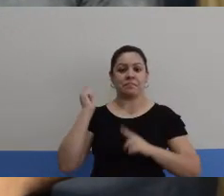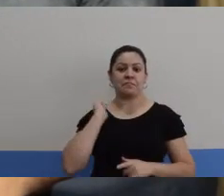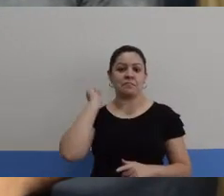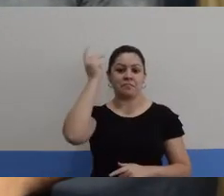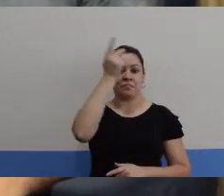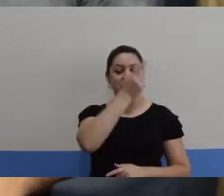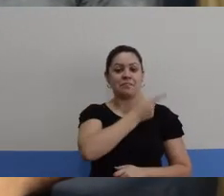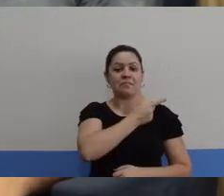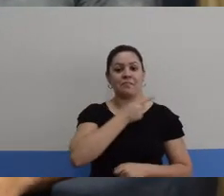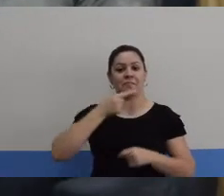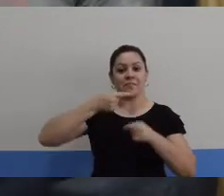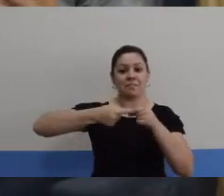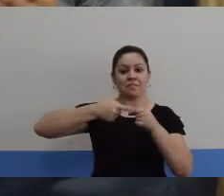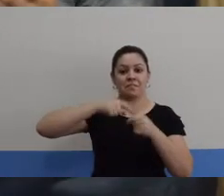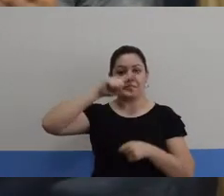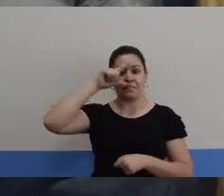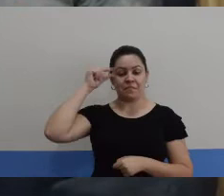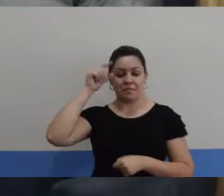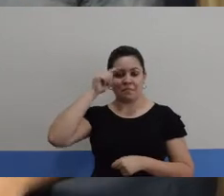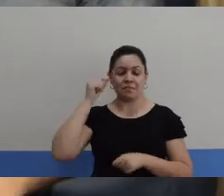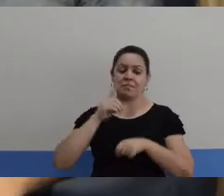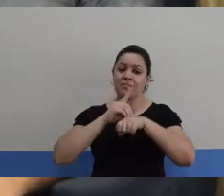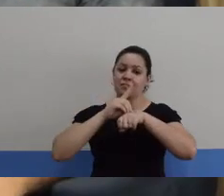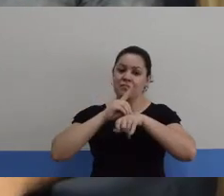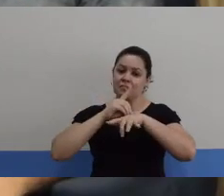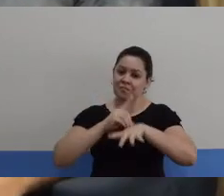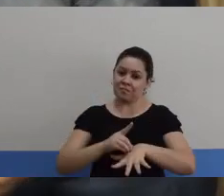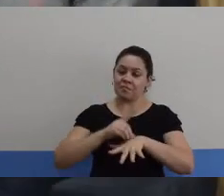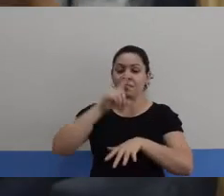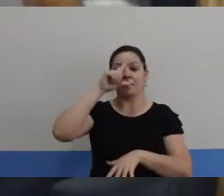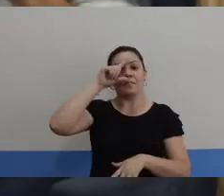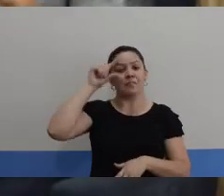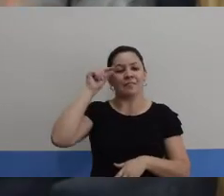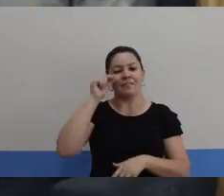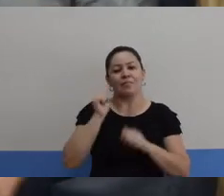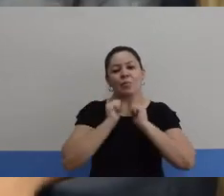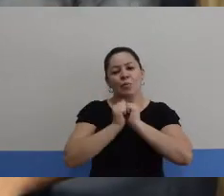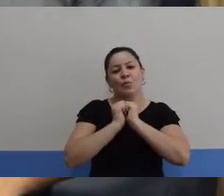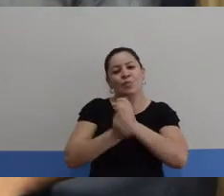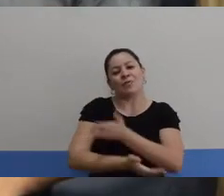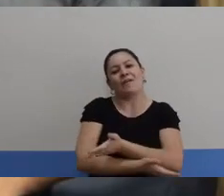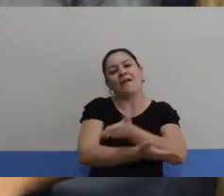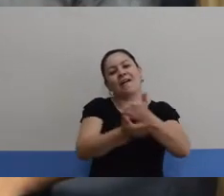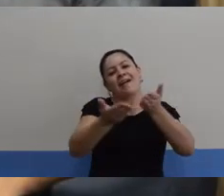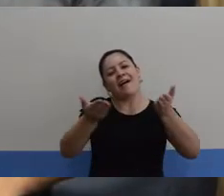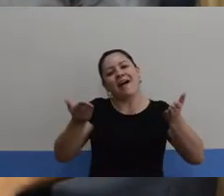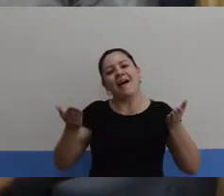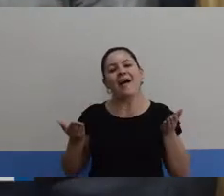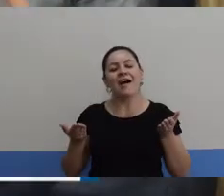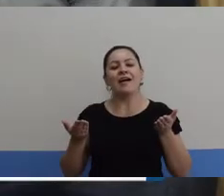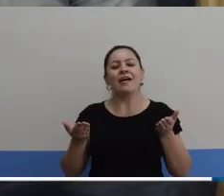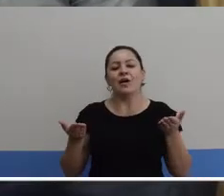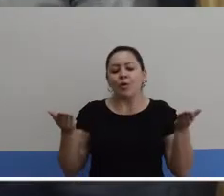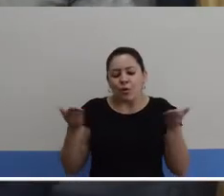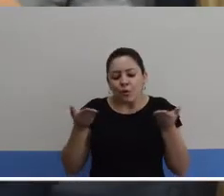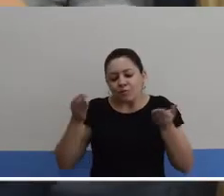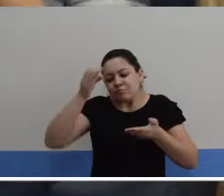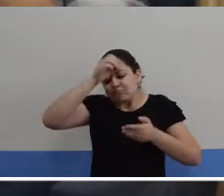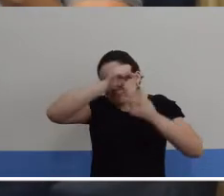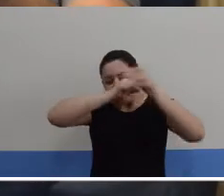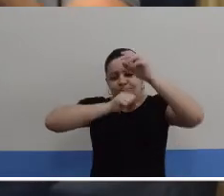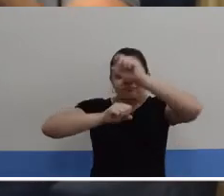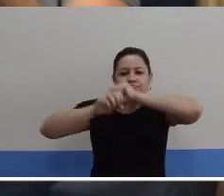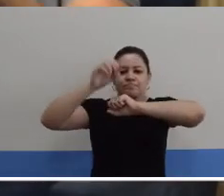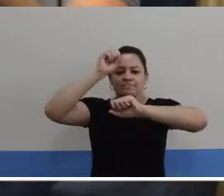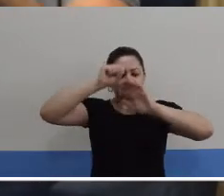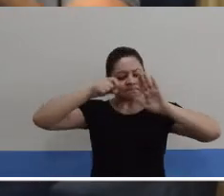de Guarapuava, Diocese de Guarapuava, junto com vocês, para aprofundarmos um pouco, aprendermos o